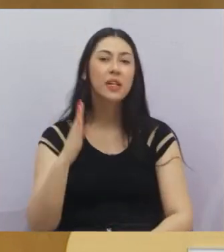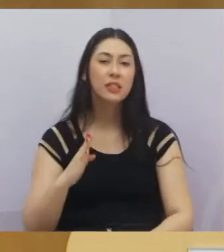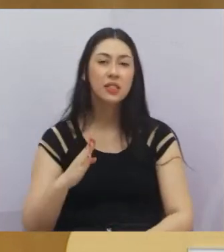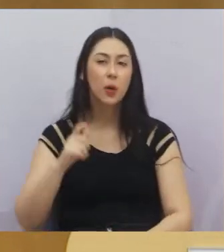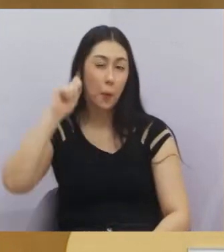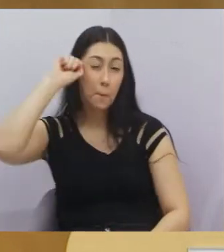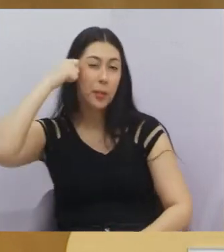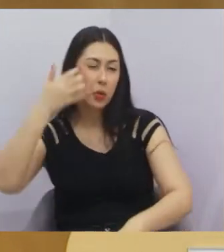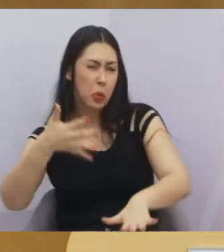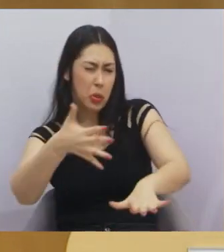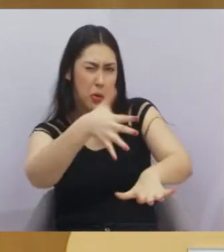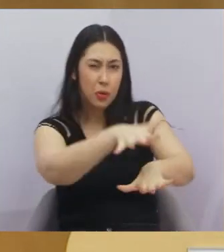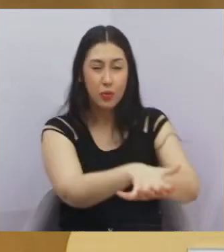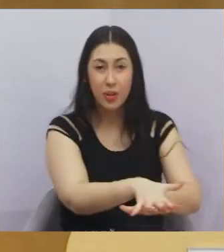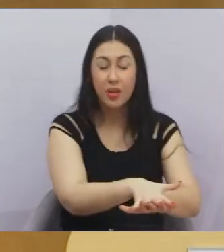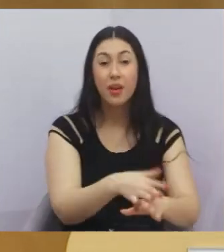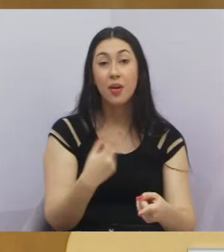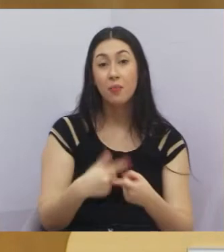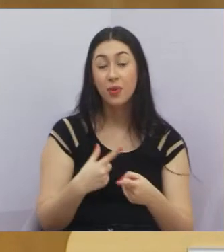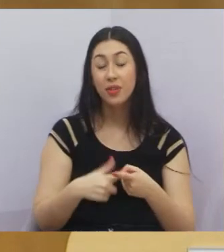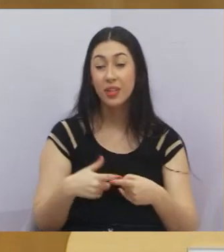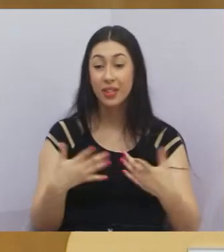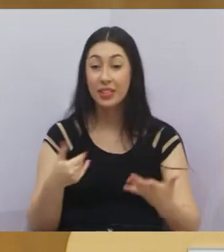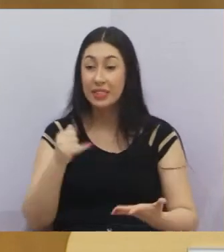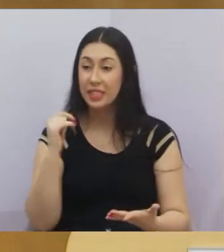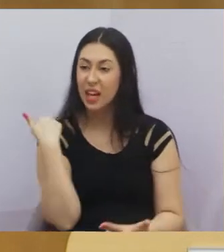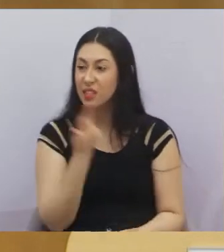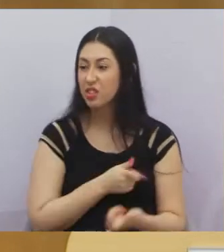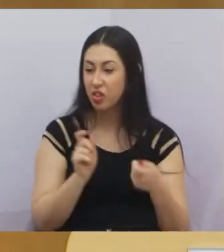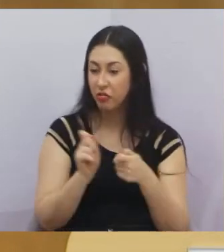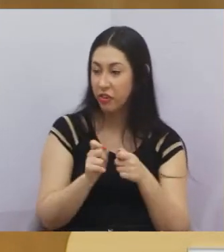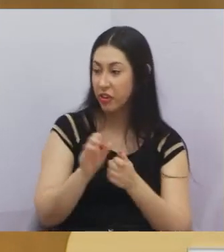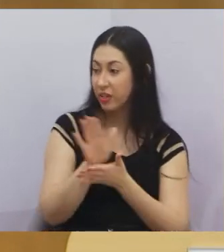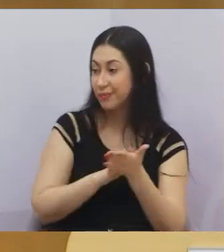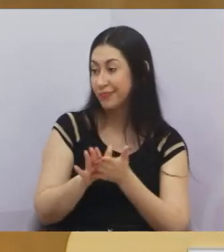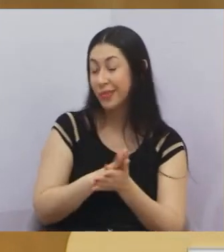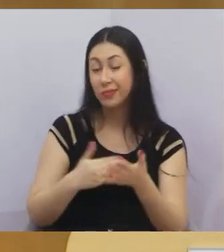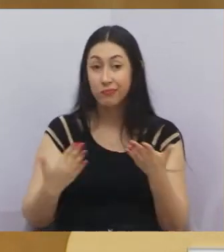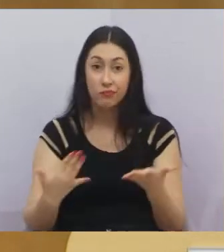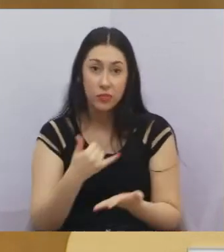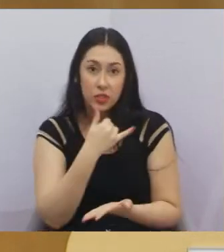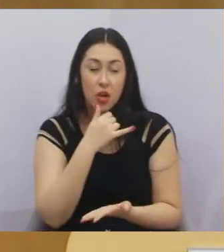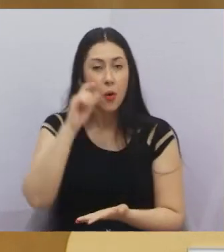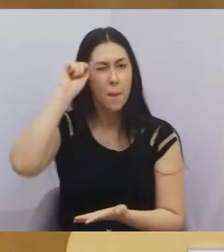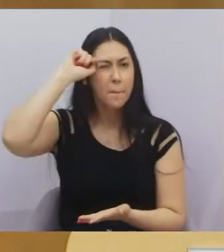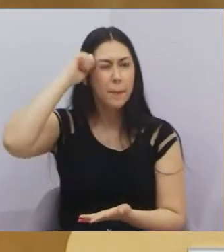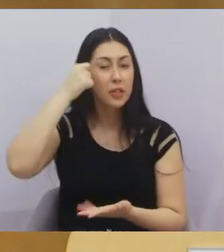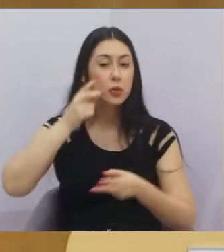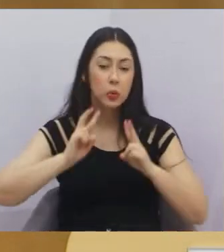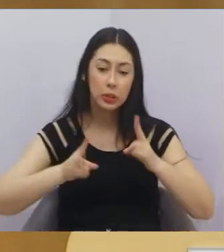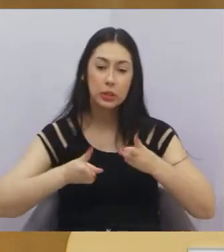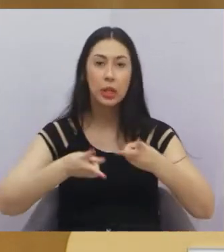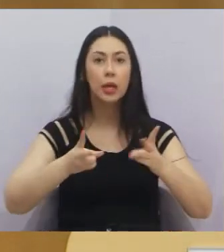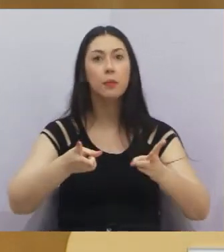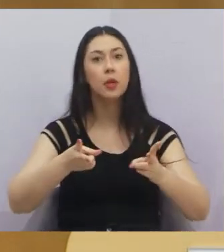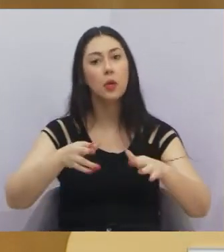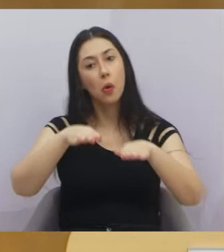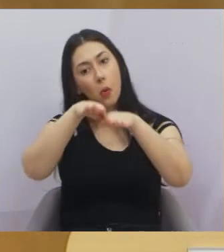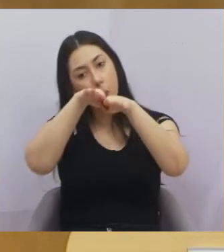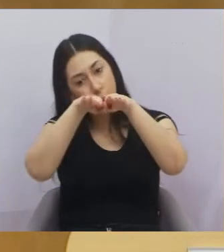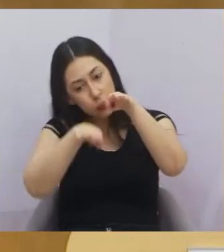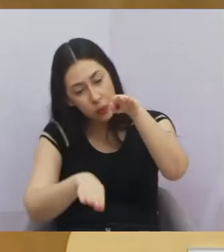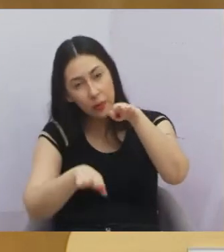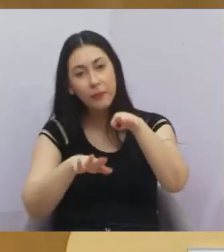negros na sociedade, porque se não fizer nada, infelizmente, os negros cada vez está pior. Então,